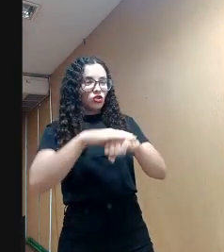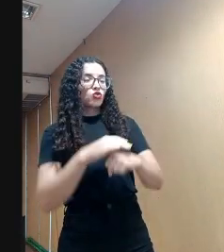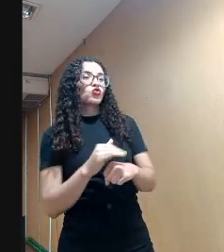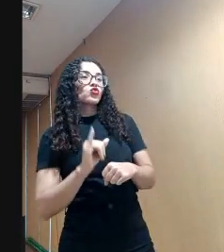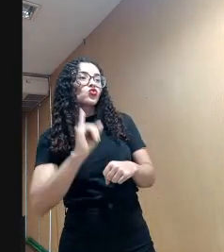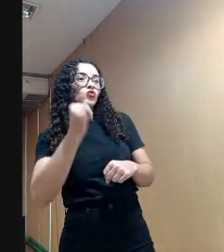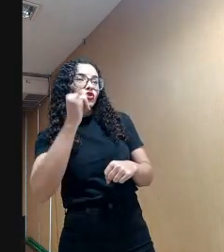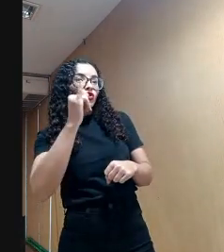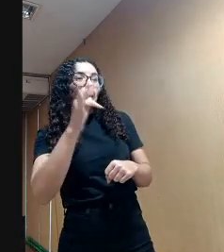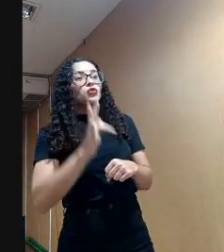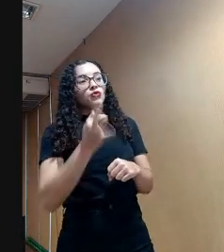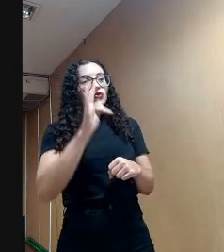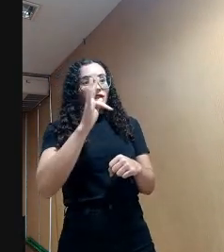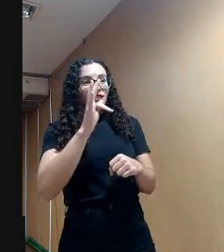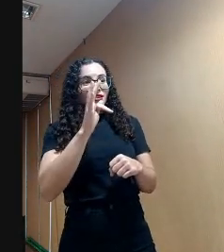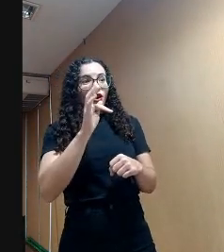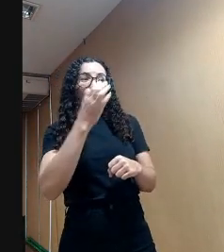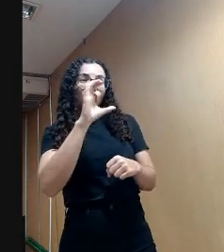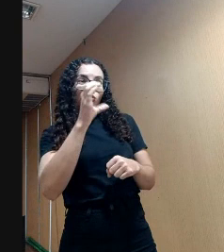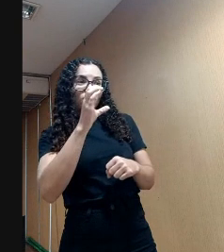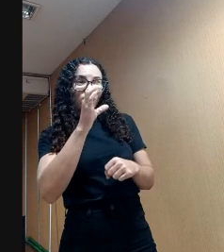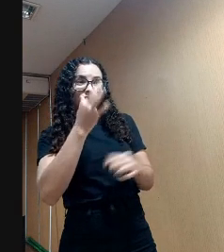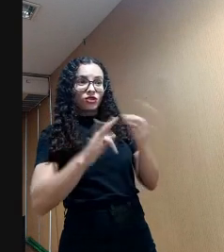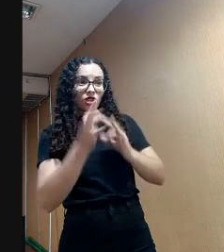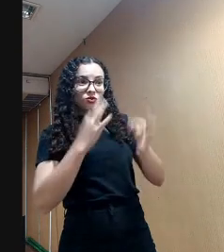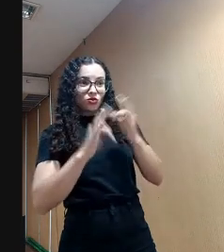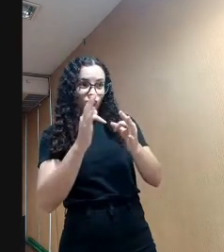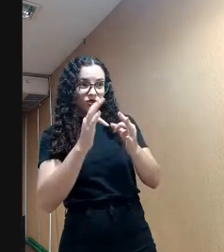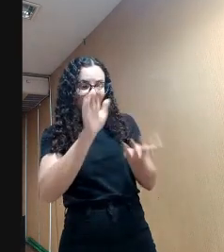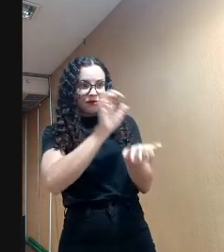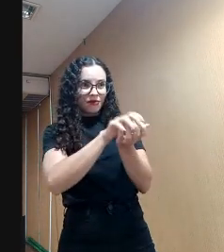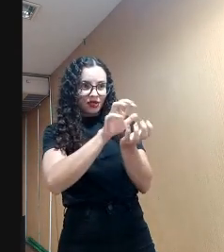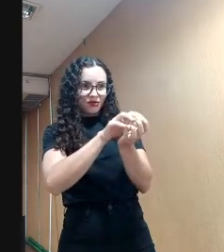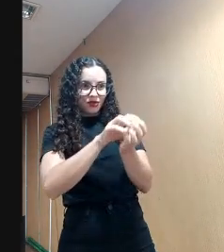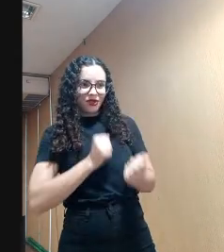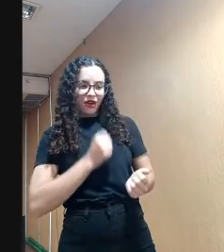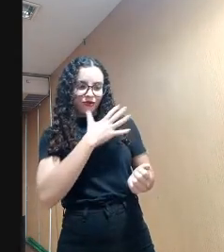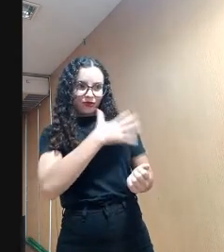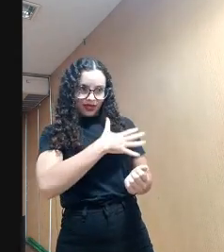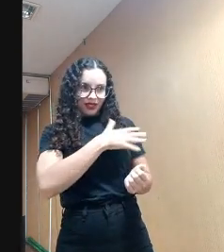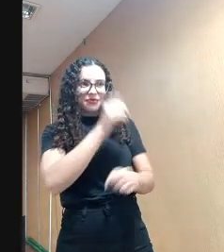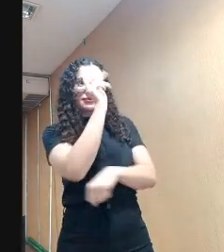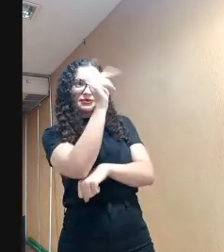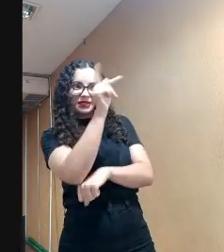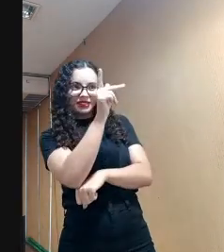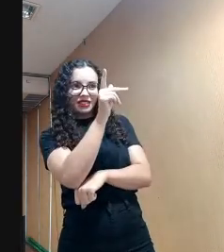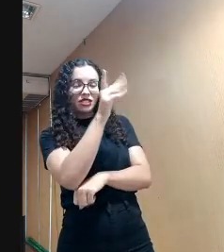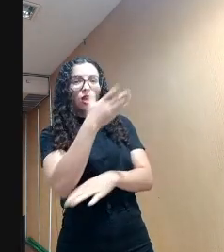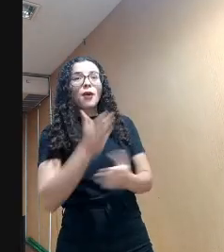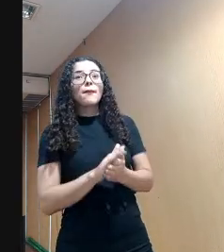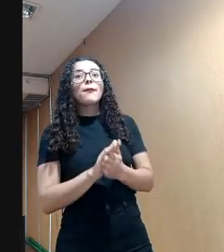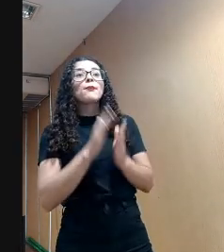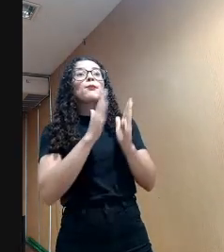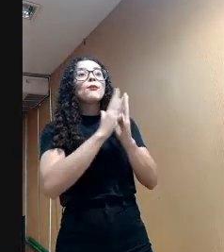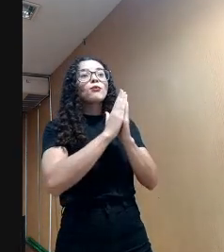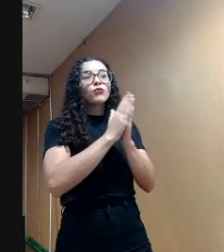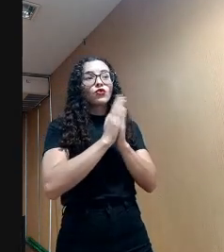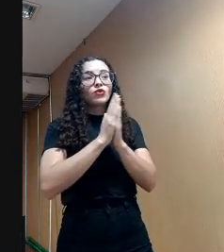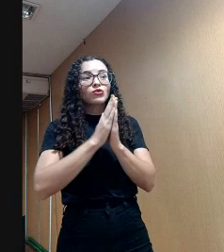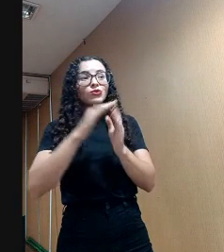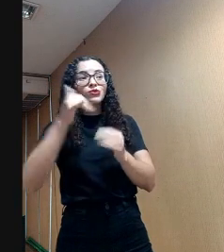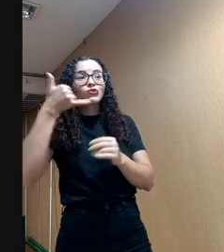de Pernambuco, Campus Pesqueira, nesta edição 2023. Solicitamos, por gentileza, que desliguem